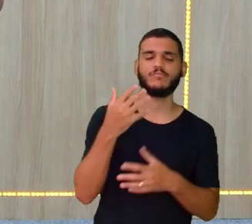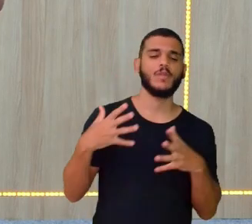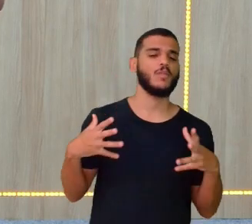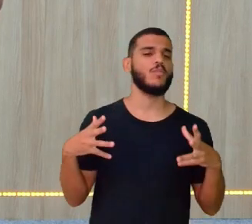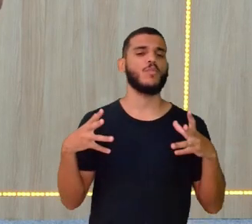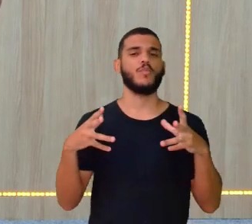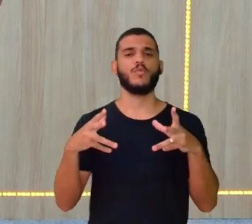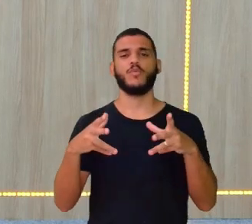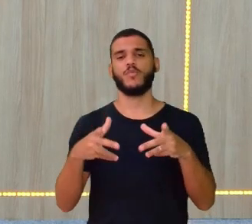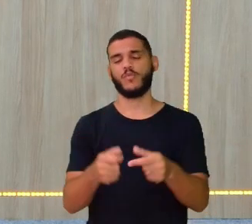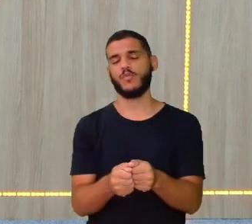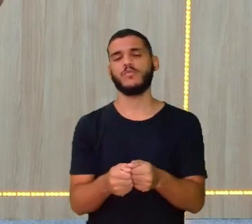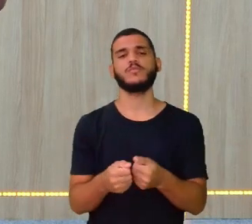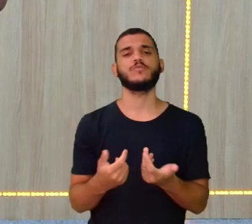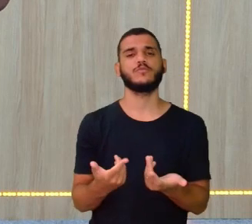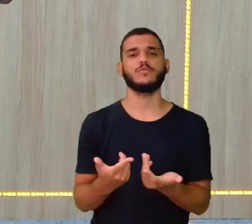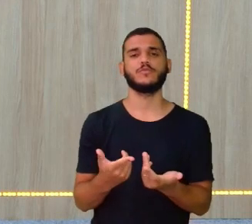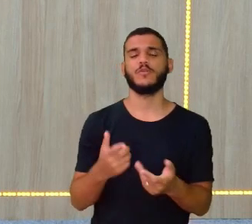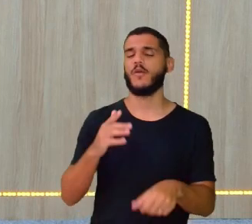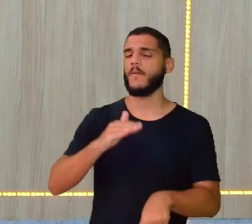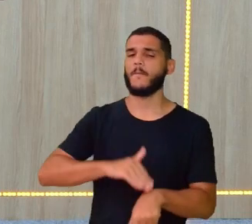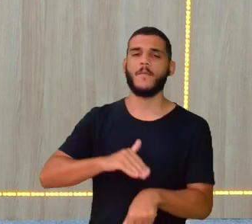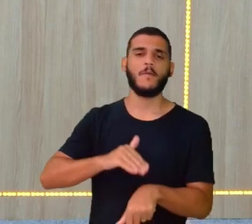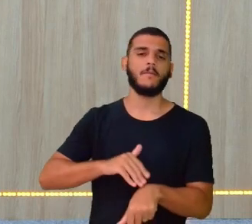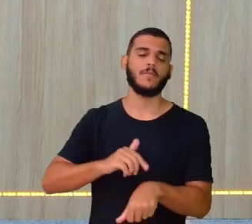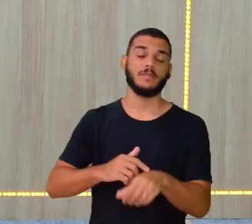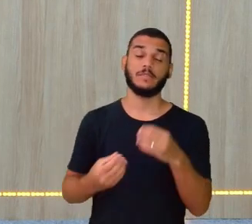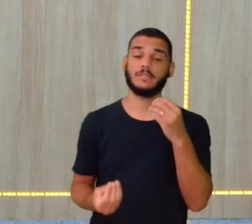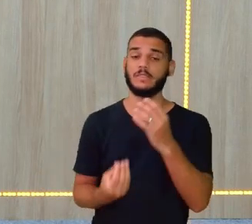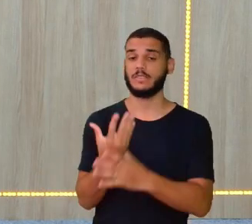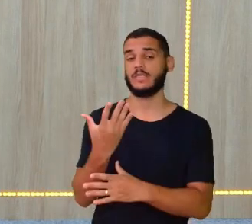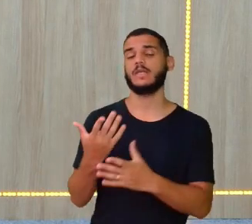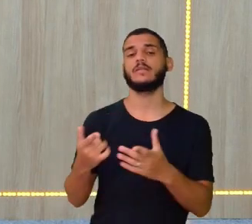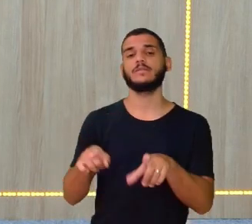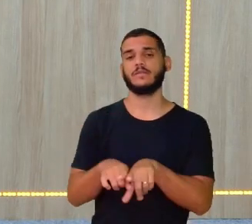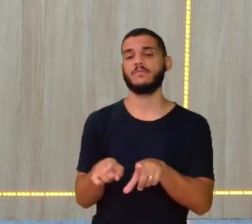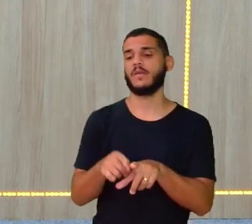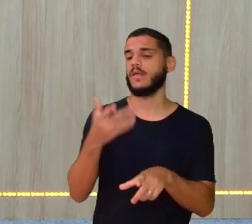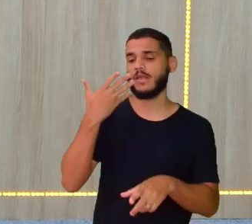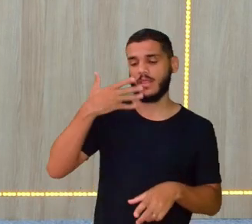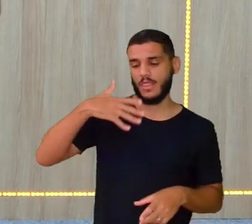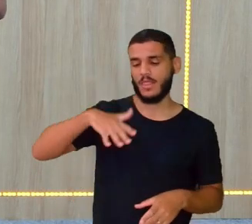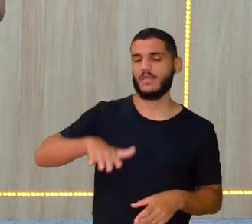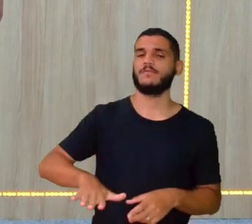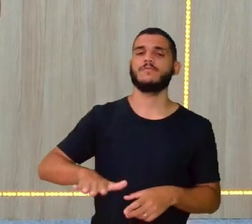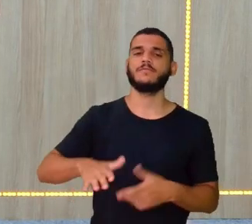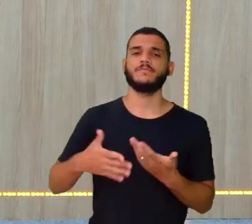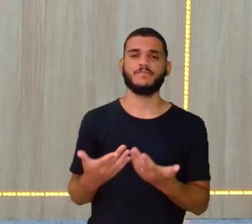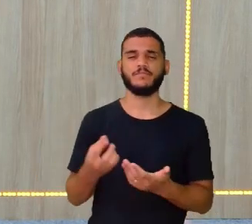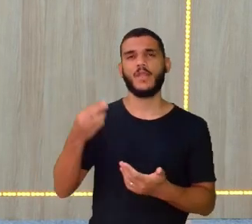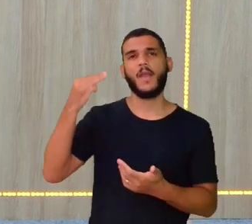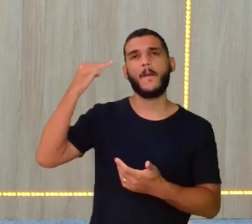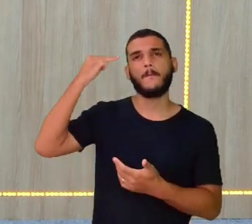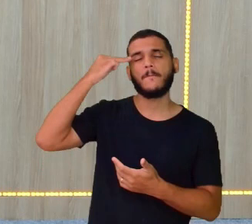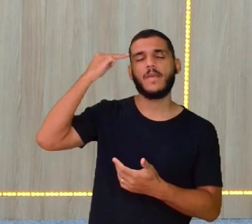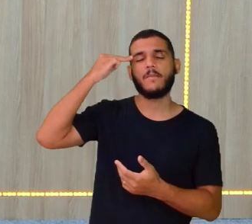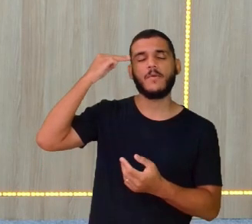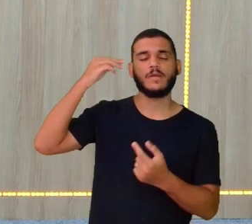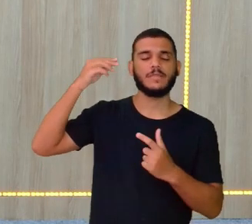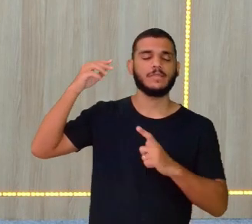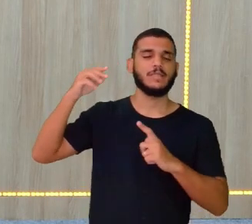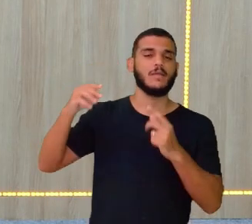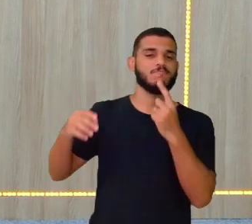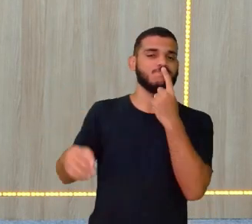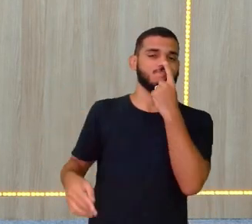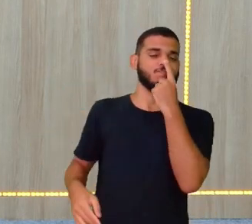todos os momentos que foram construídos na sua infância, não é? Essa memória afetiva que